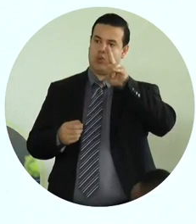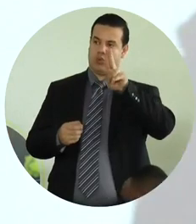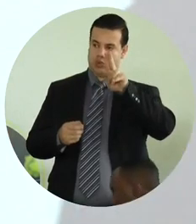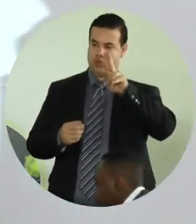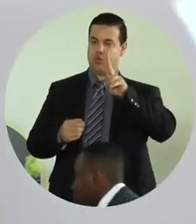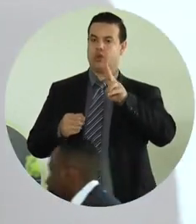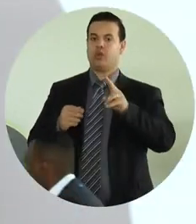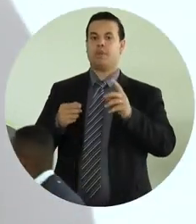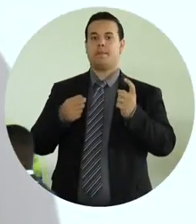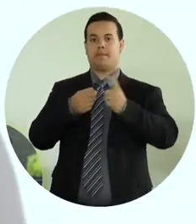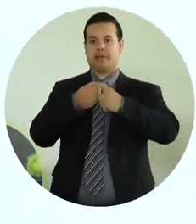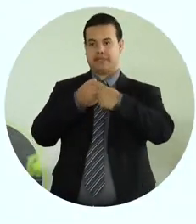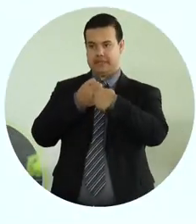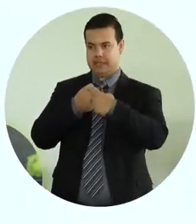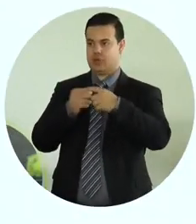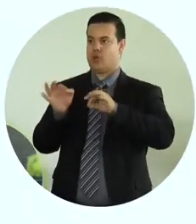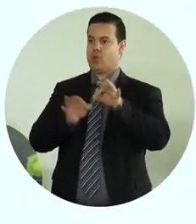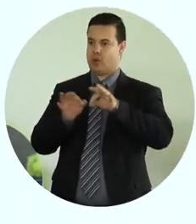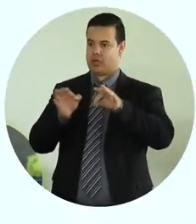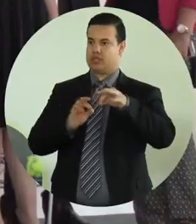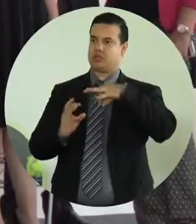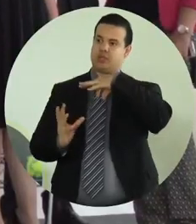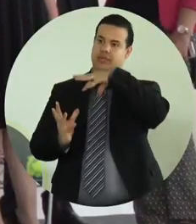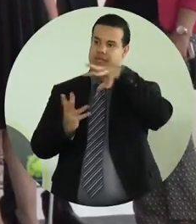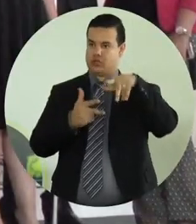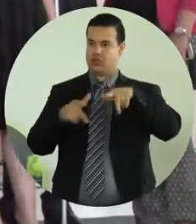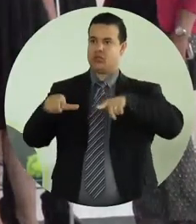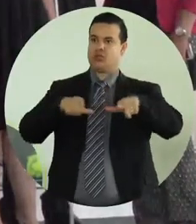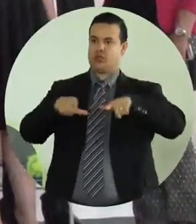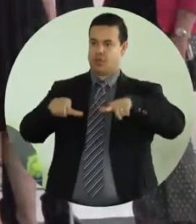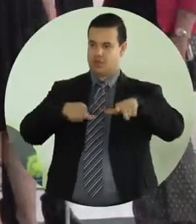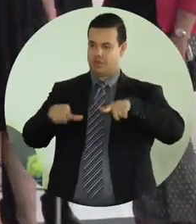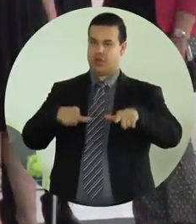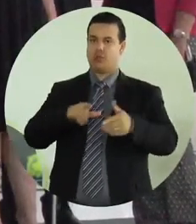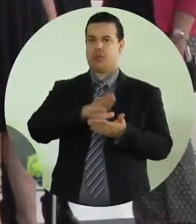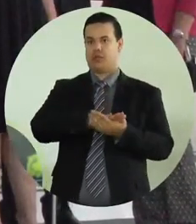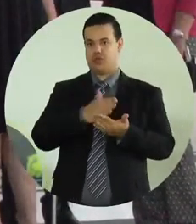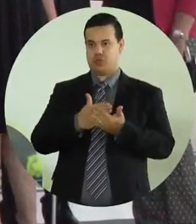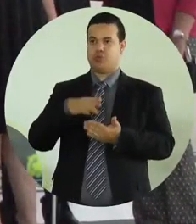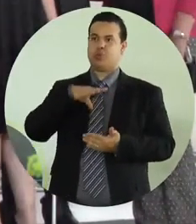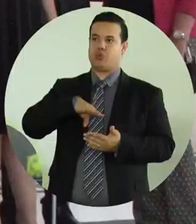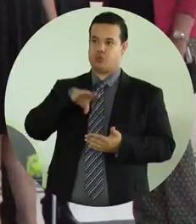parceria com a Organização Internacional do Trabalho, traduzido